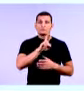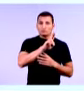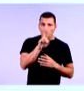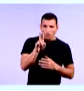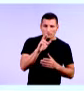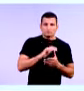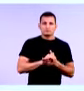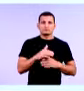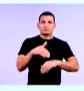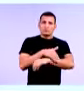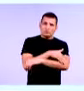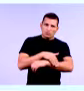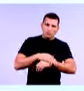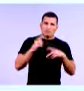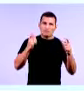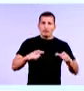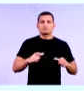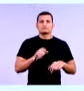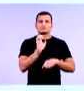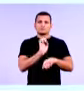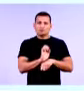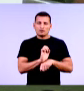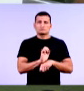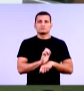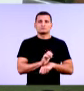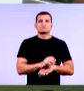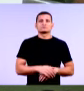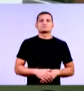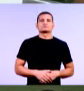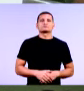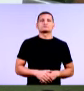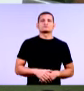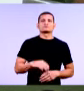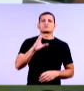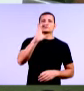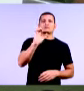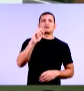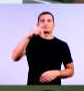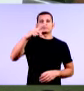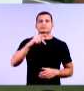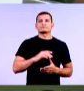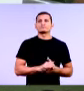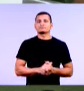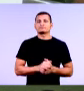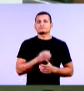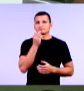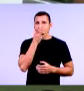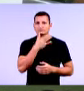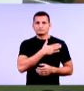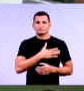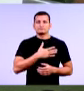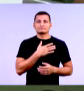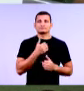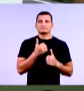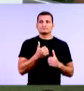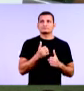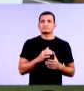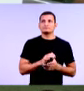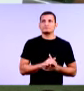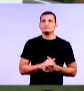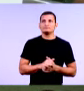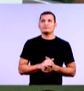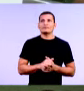bairro, cidade, estado e o CEP, ok? Muito bom, gostei. Vamos em frente então, professor. Vamos